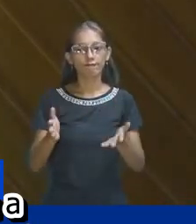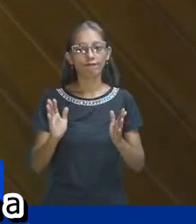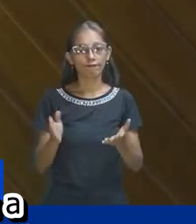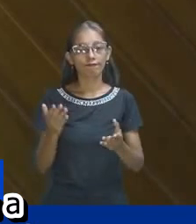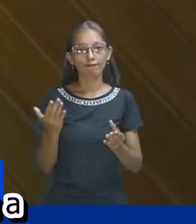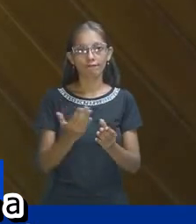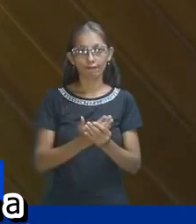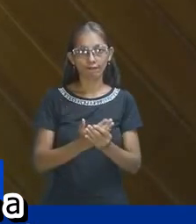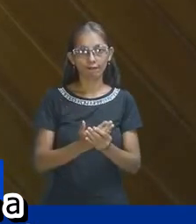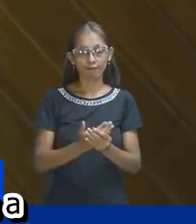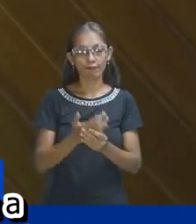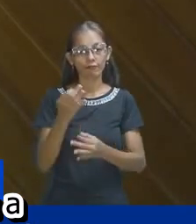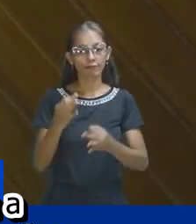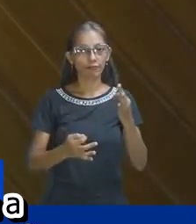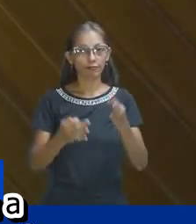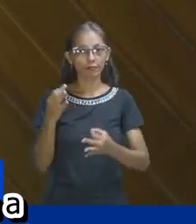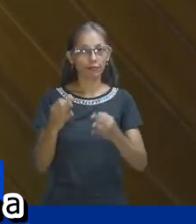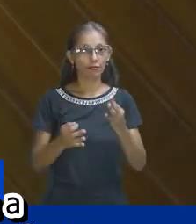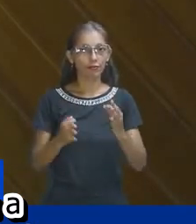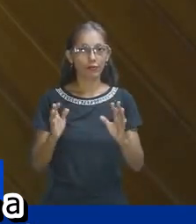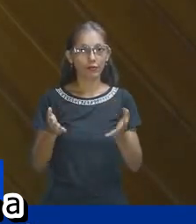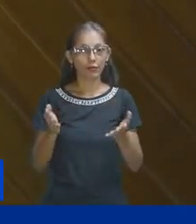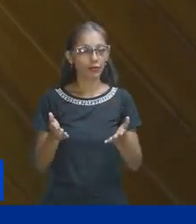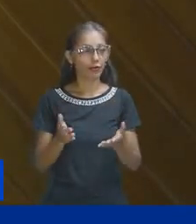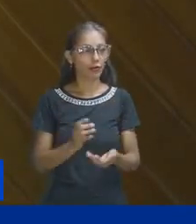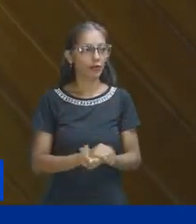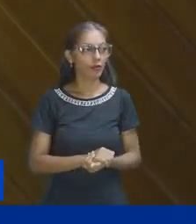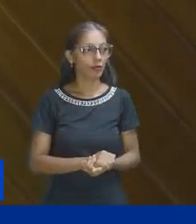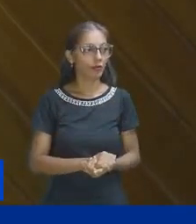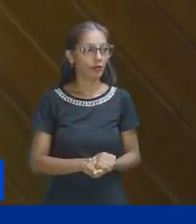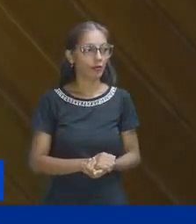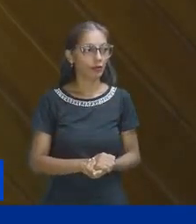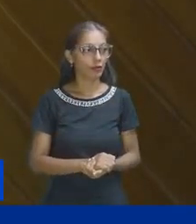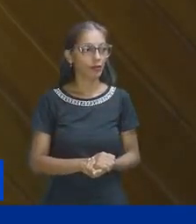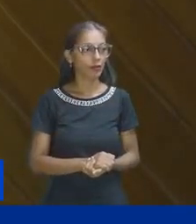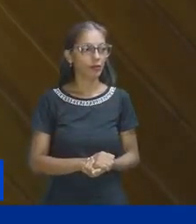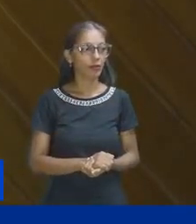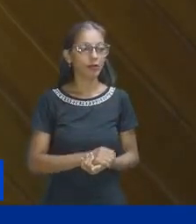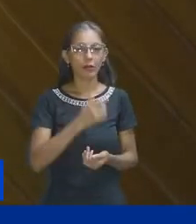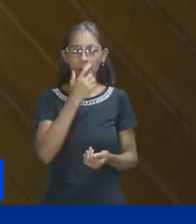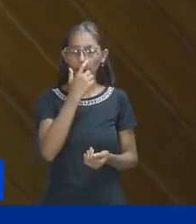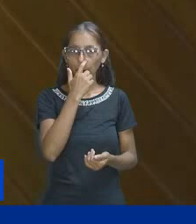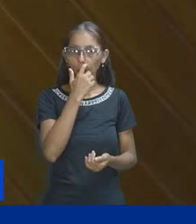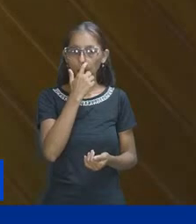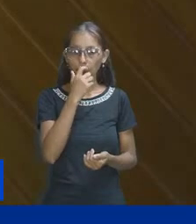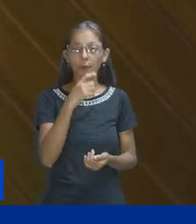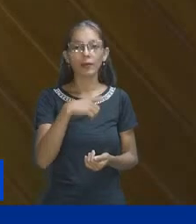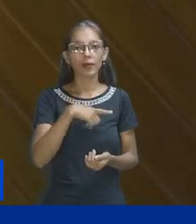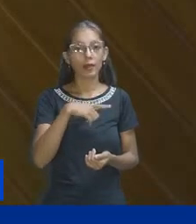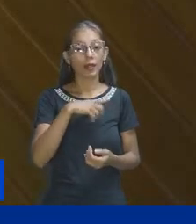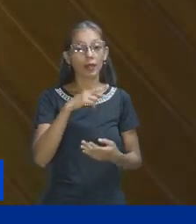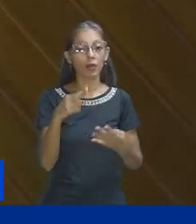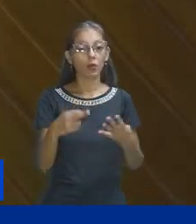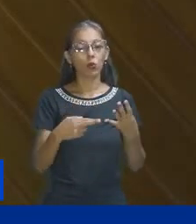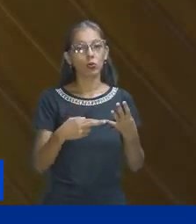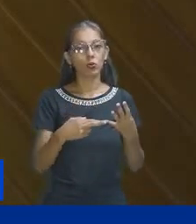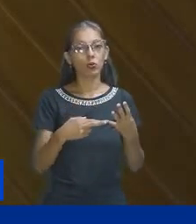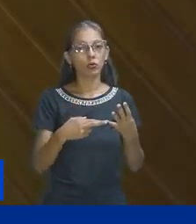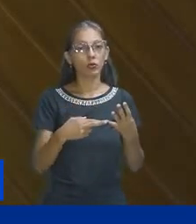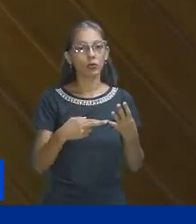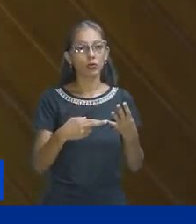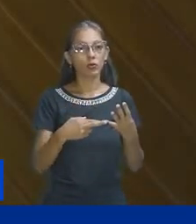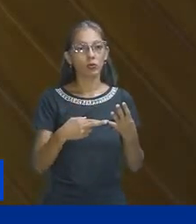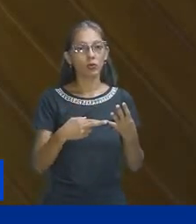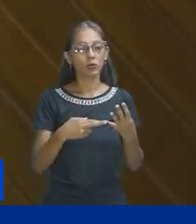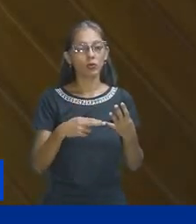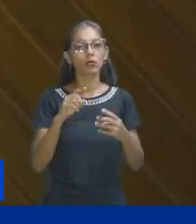para a acusação, sendo isso devidamente certificado nos autos. Houve apenas, Excelência, recurso da defesa para se mudar